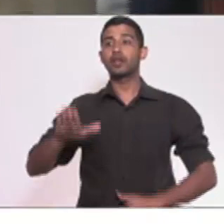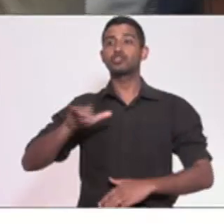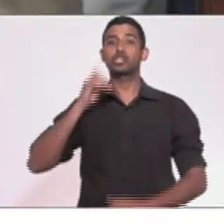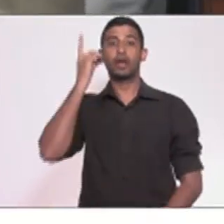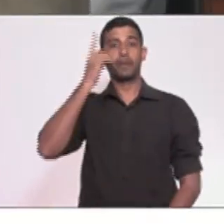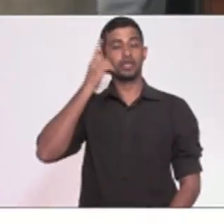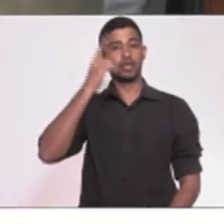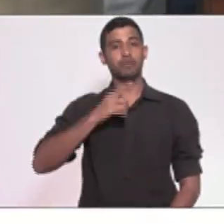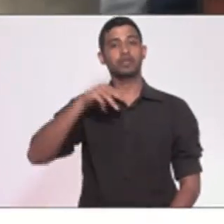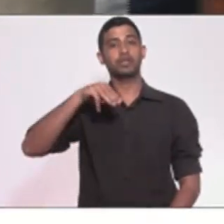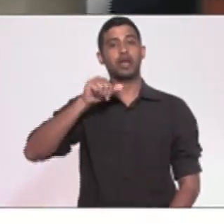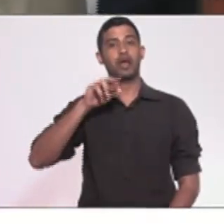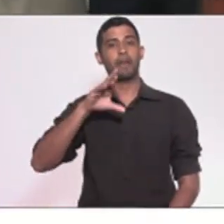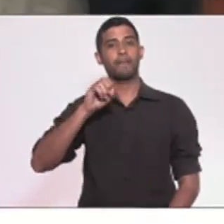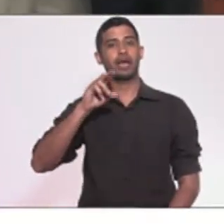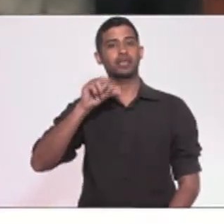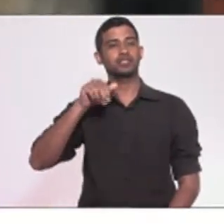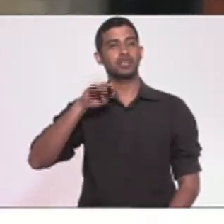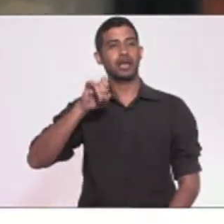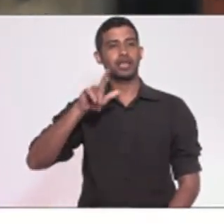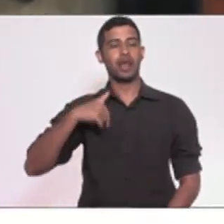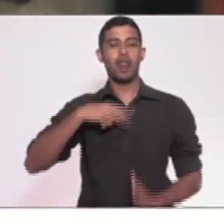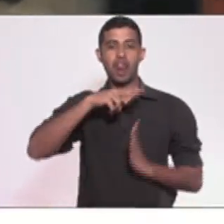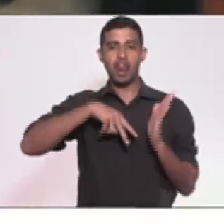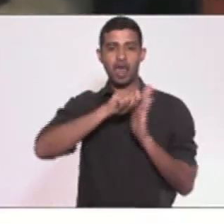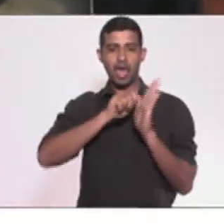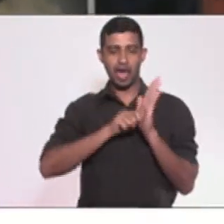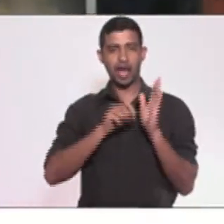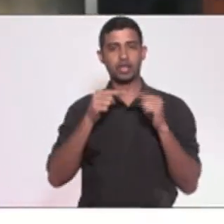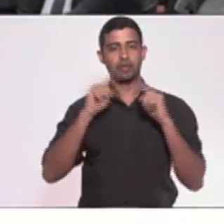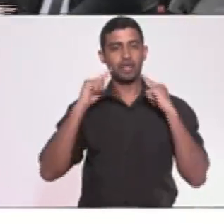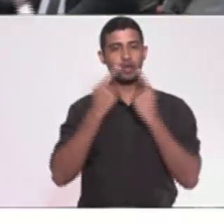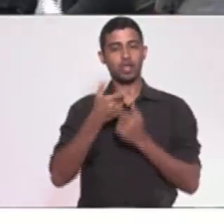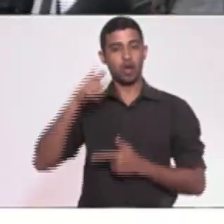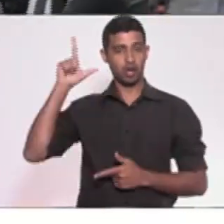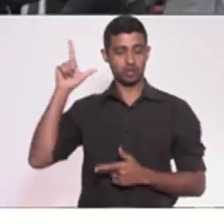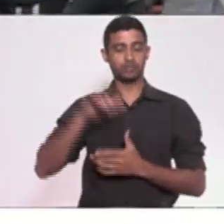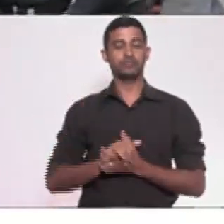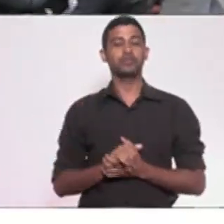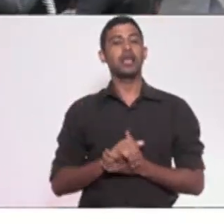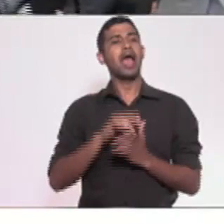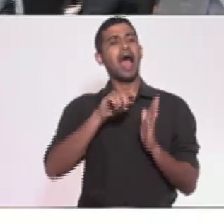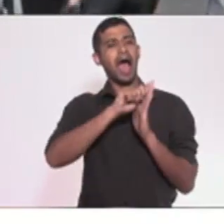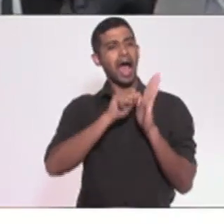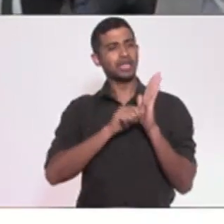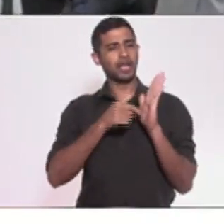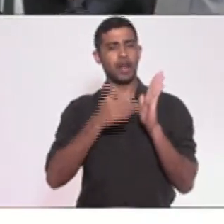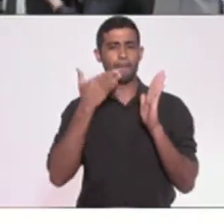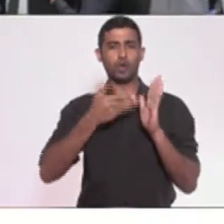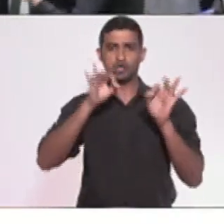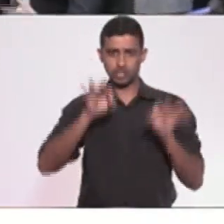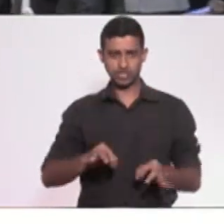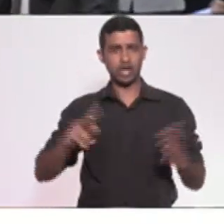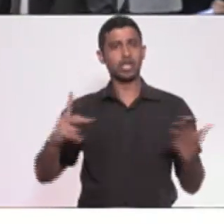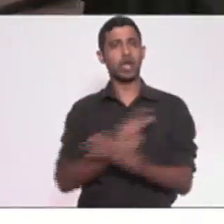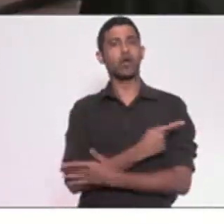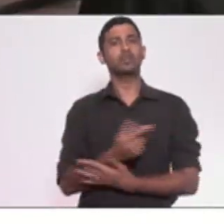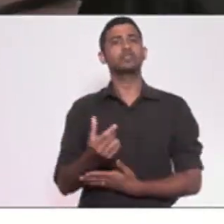nome deputado Márcio Canela para fazer a leitura da ata da sessão anterior. Senhor presidente, a ata reflete com exatidão o ocorrido